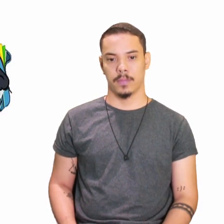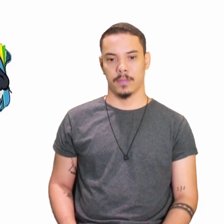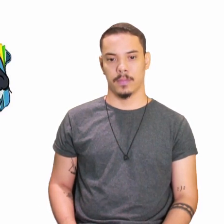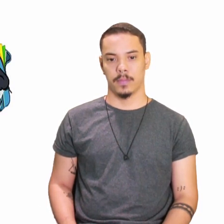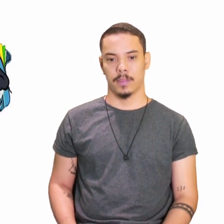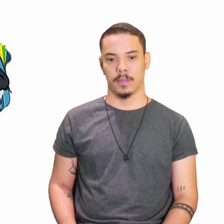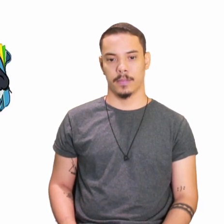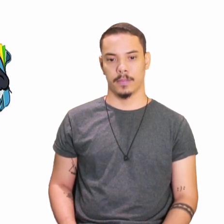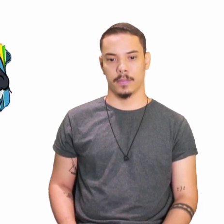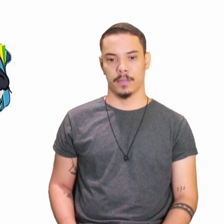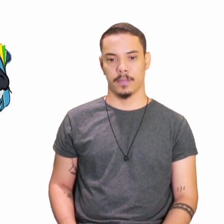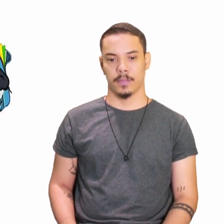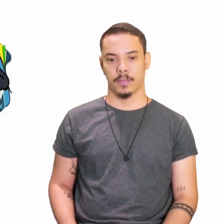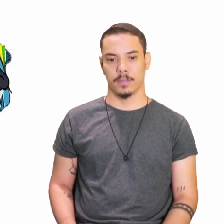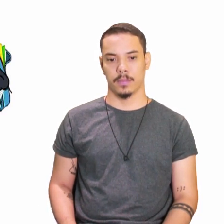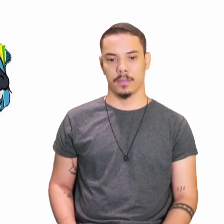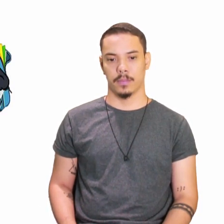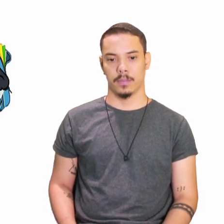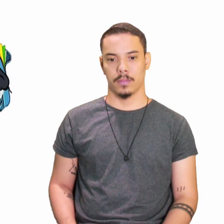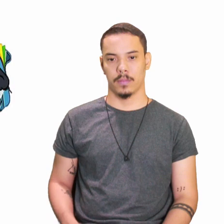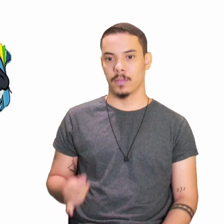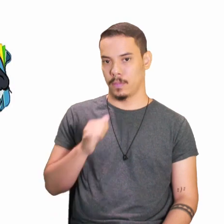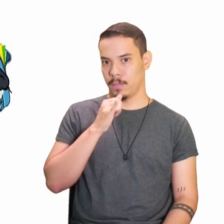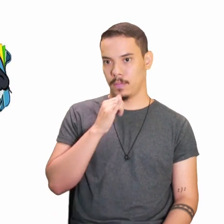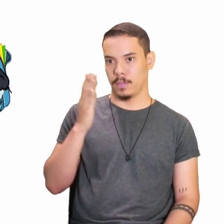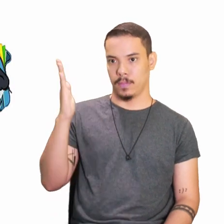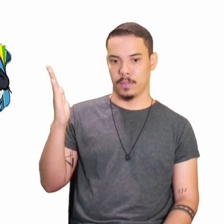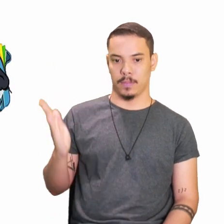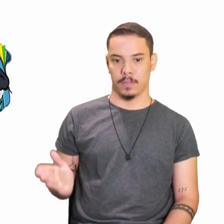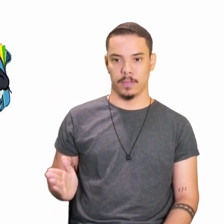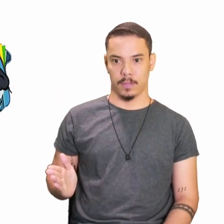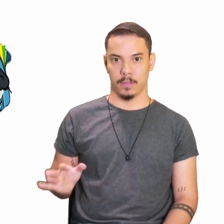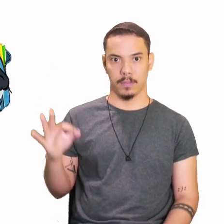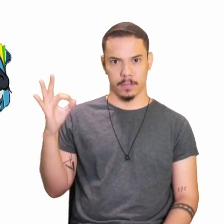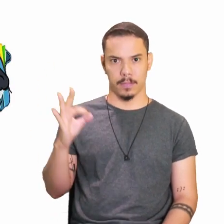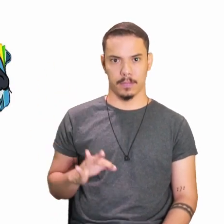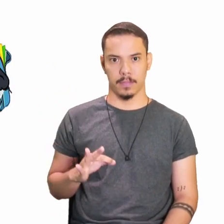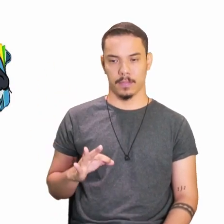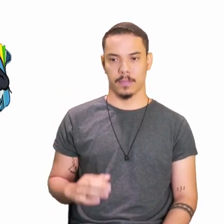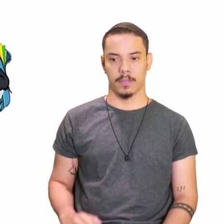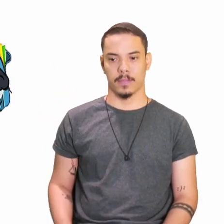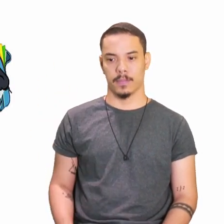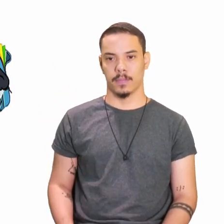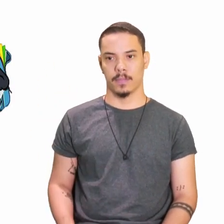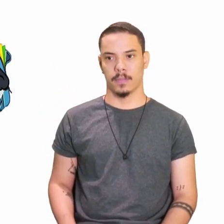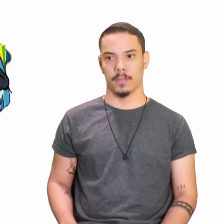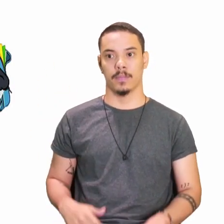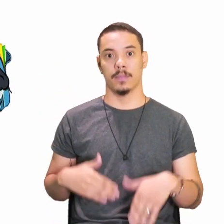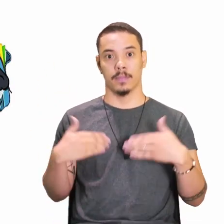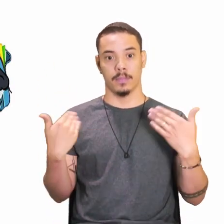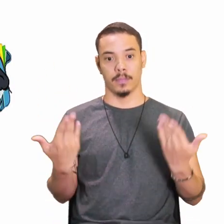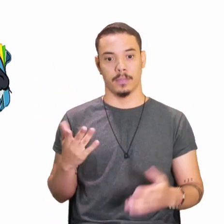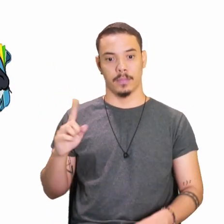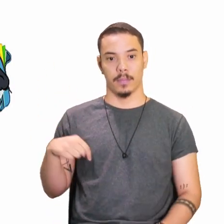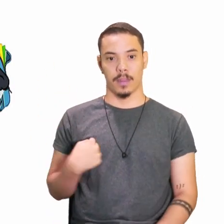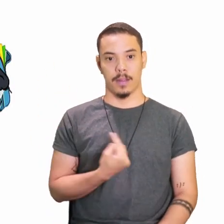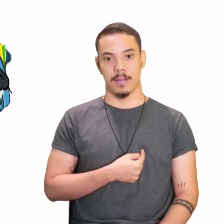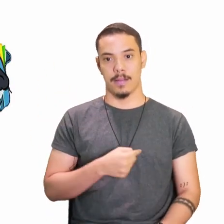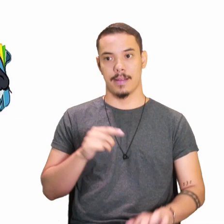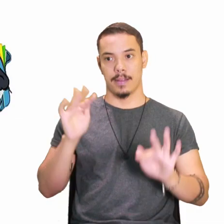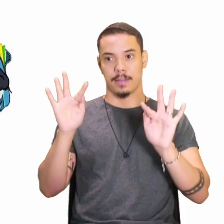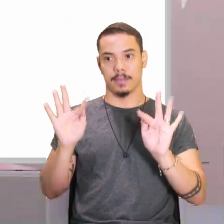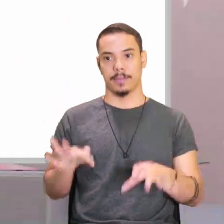abolimos vós abolir eles abolem certinho então aqui a gente termina terminar